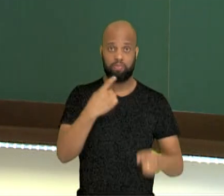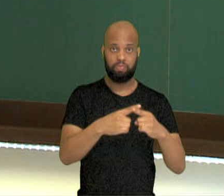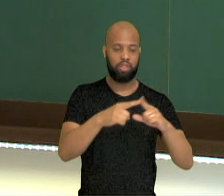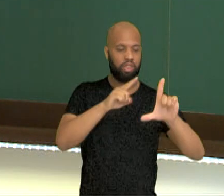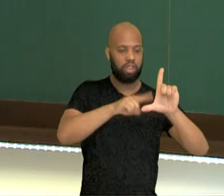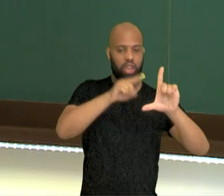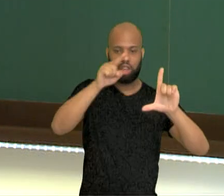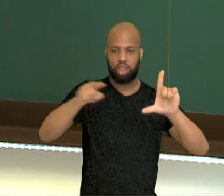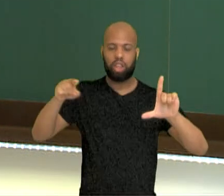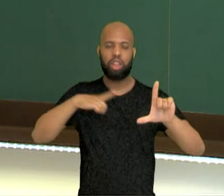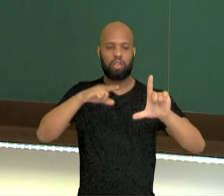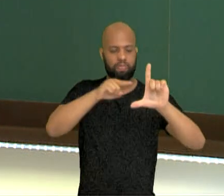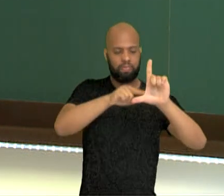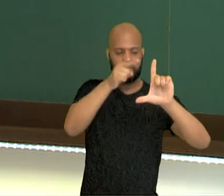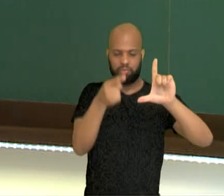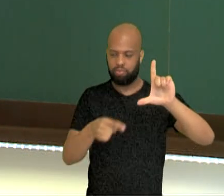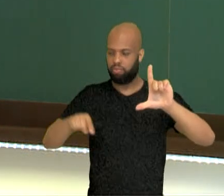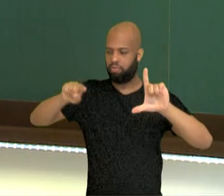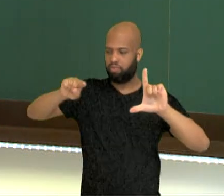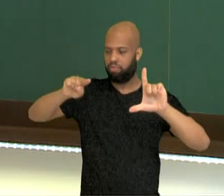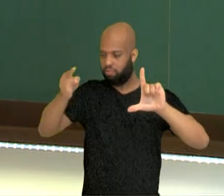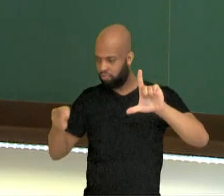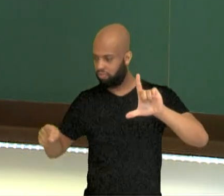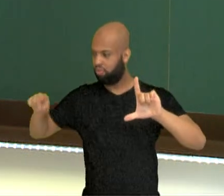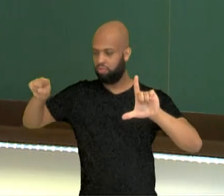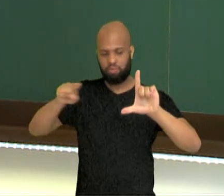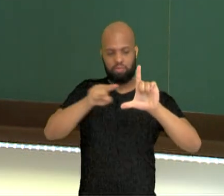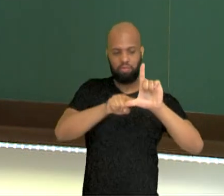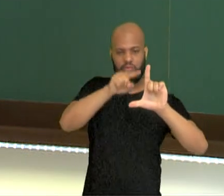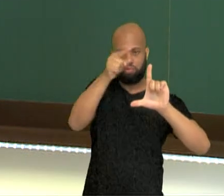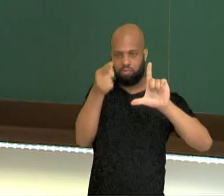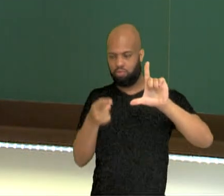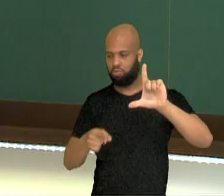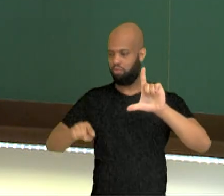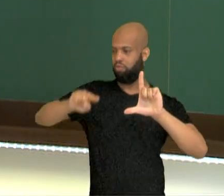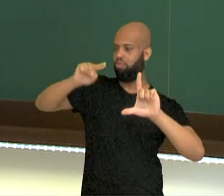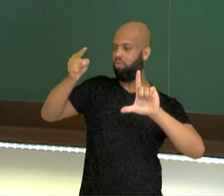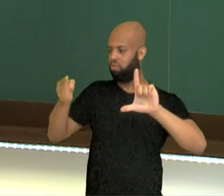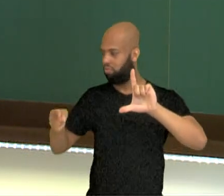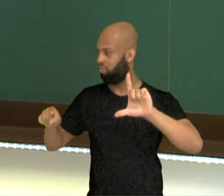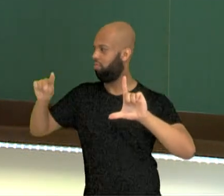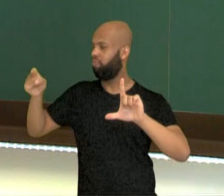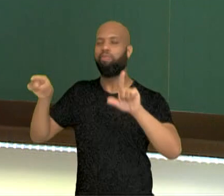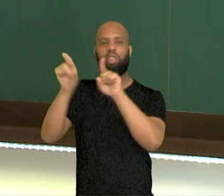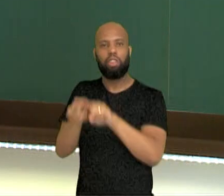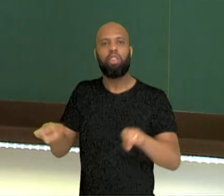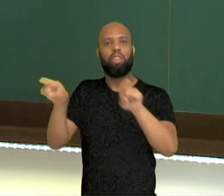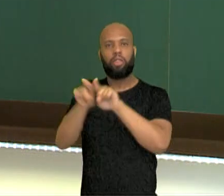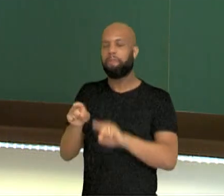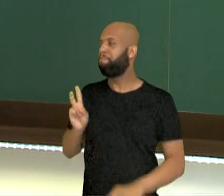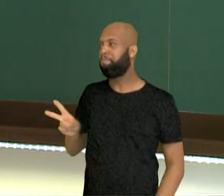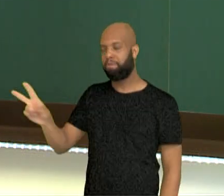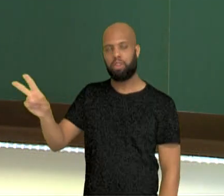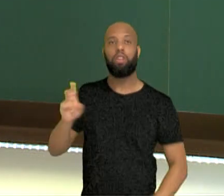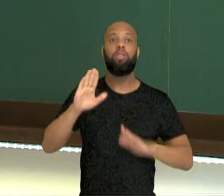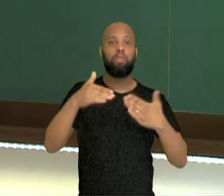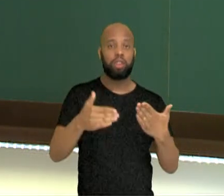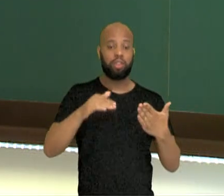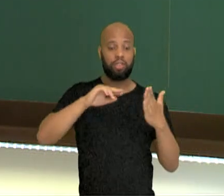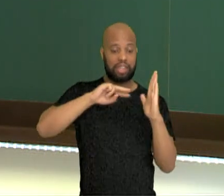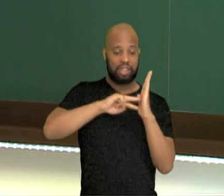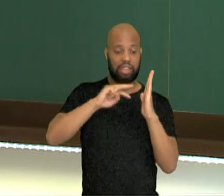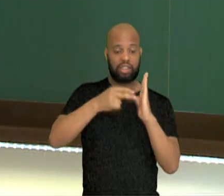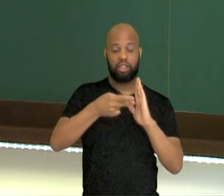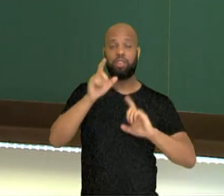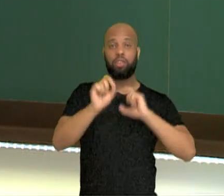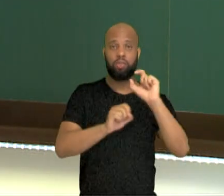periódico, ele tinha um movimento curvilíneo com repetições periódicas. Então, esse tipo de